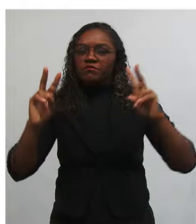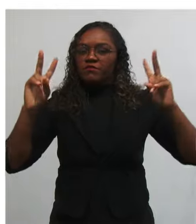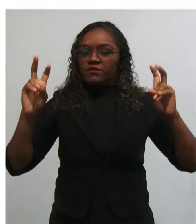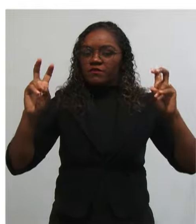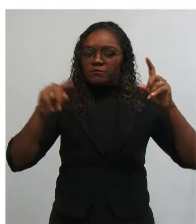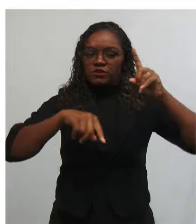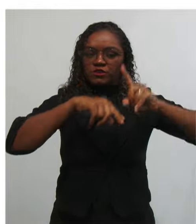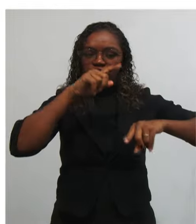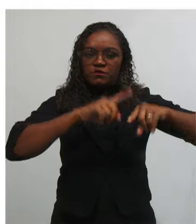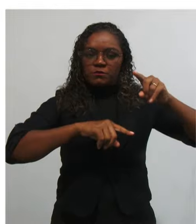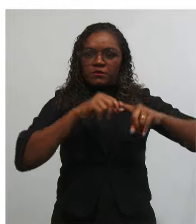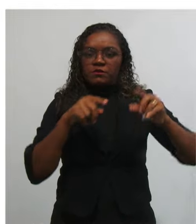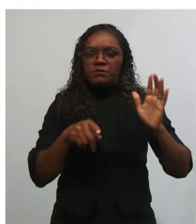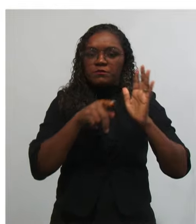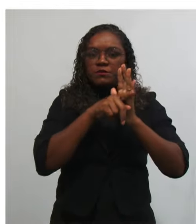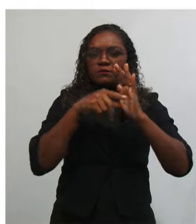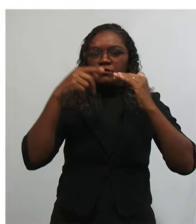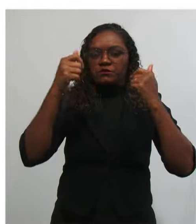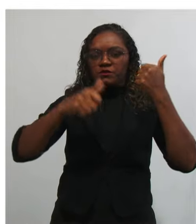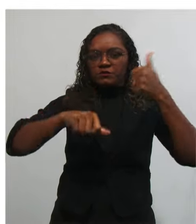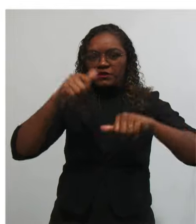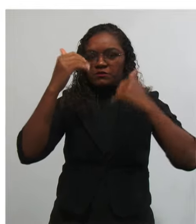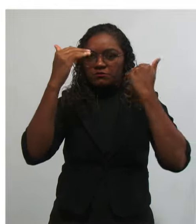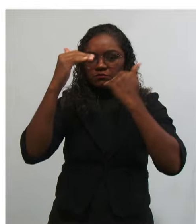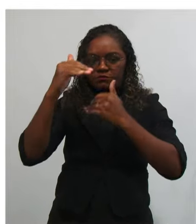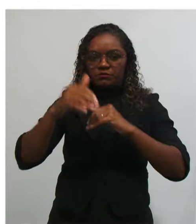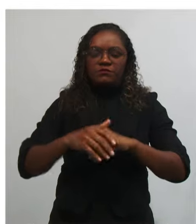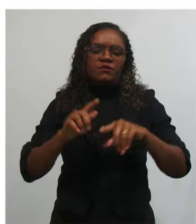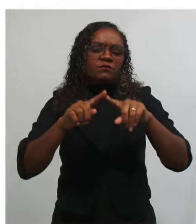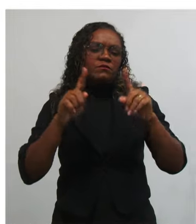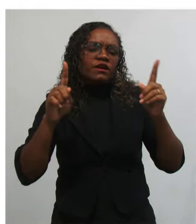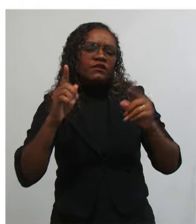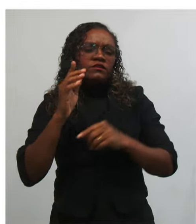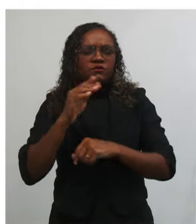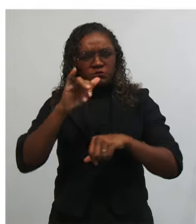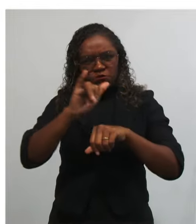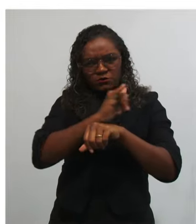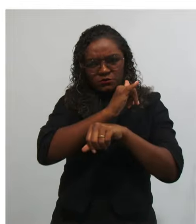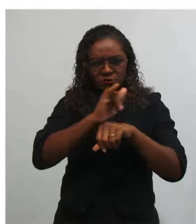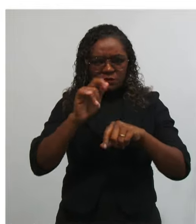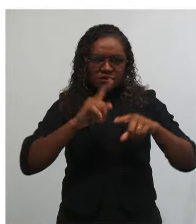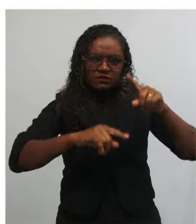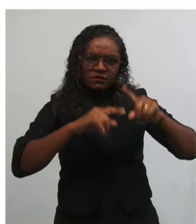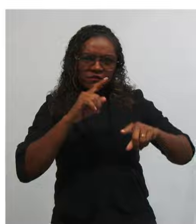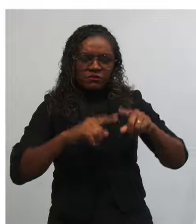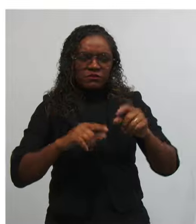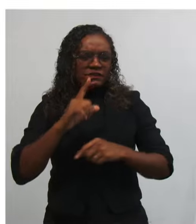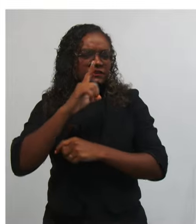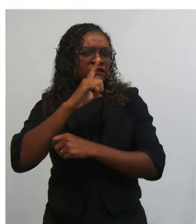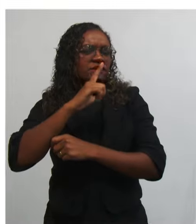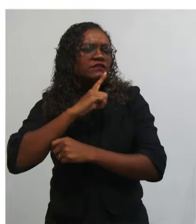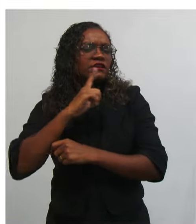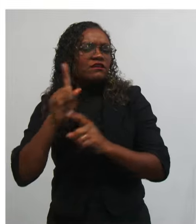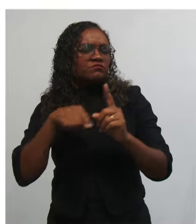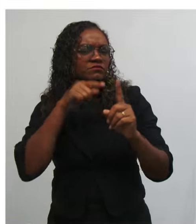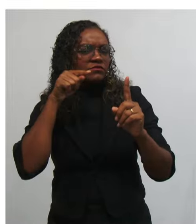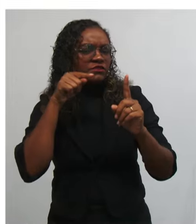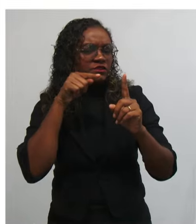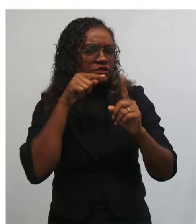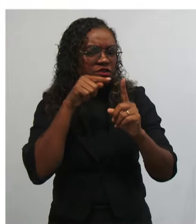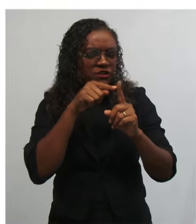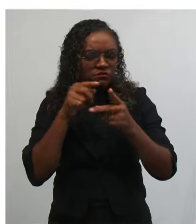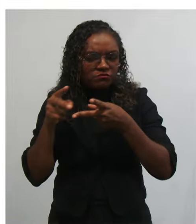avaliação Será que nossos instrumentos de coleta de dados para avaliação T tido o objetivo de